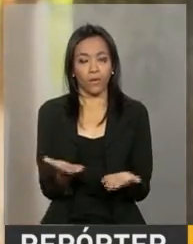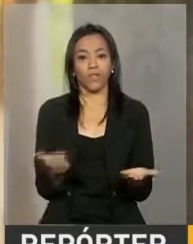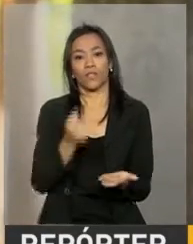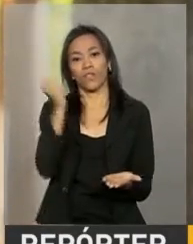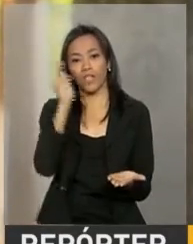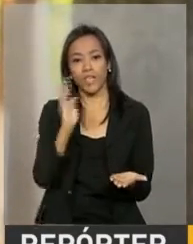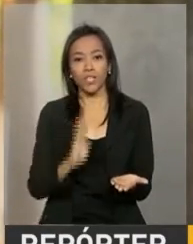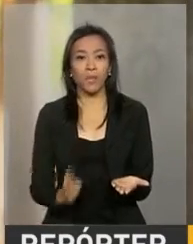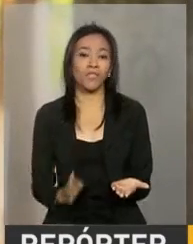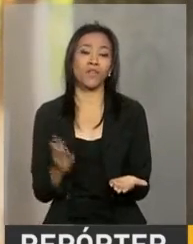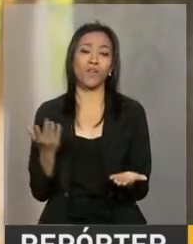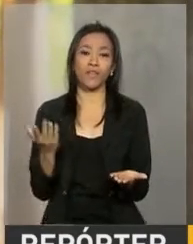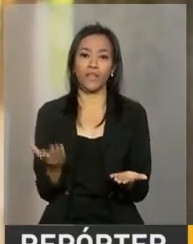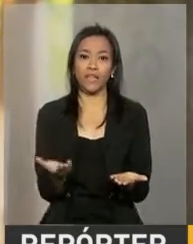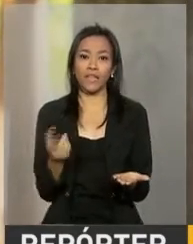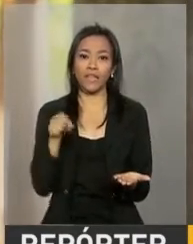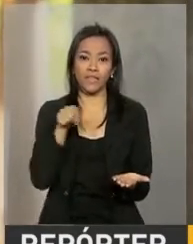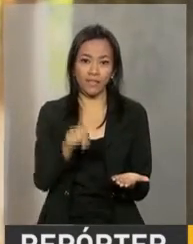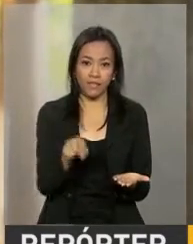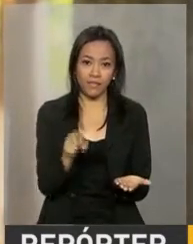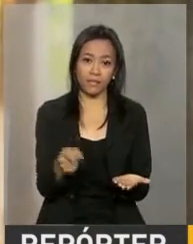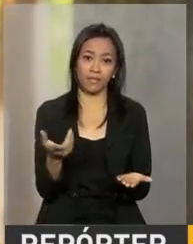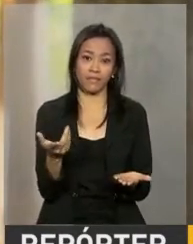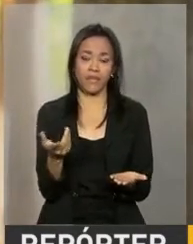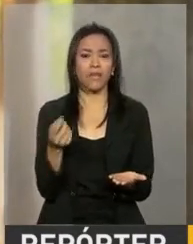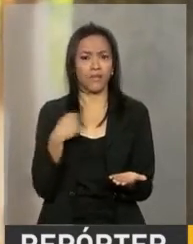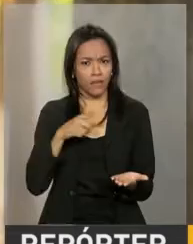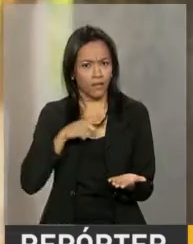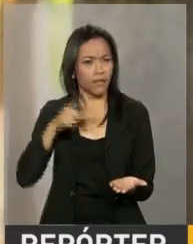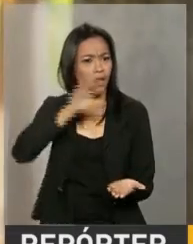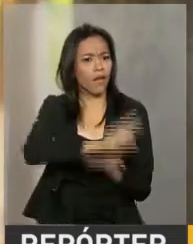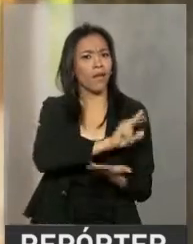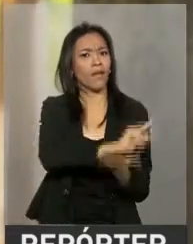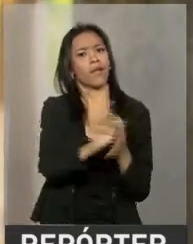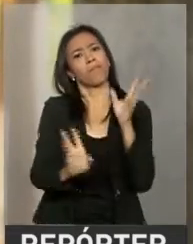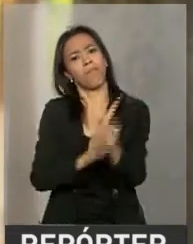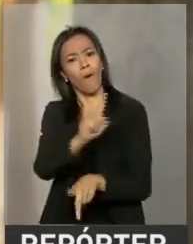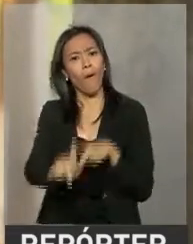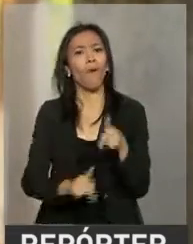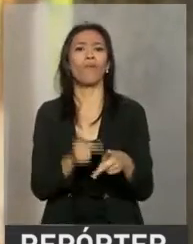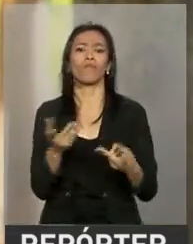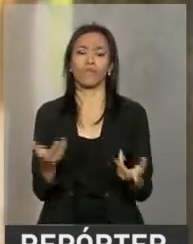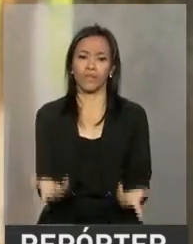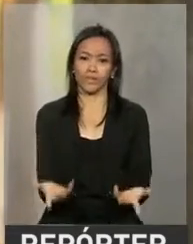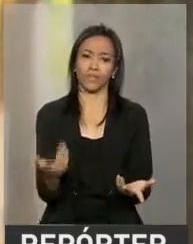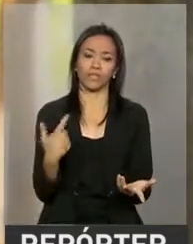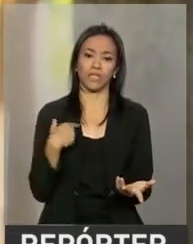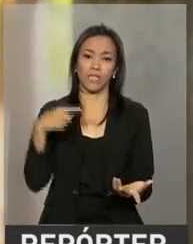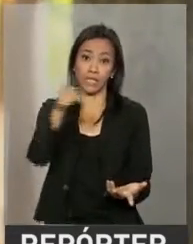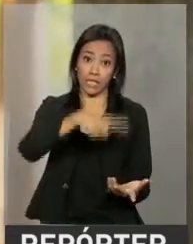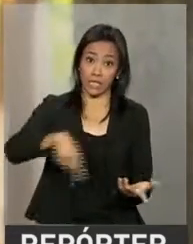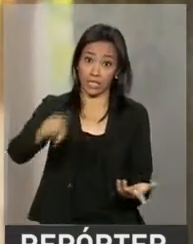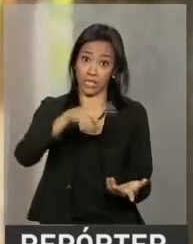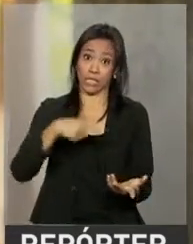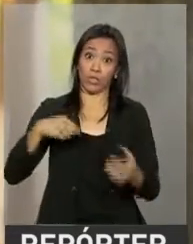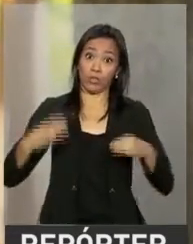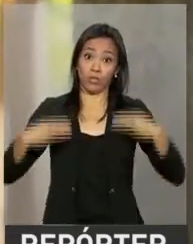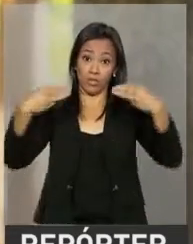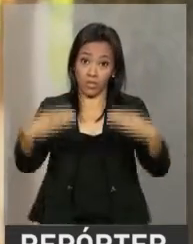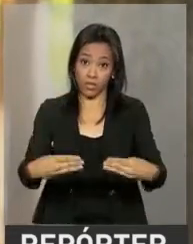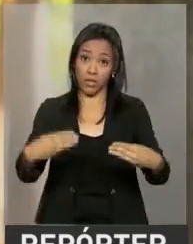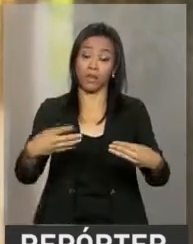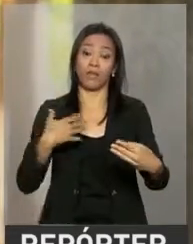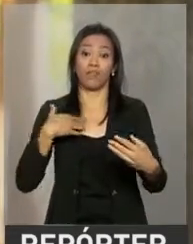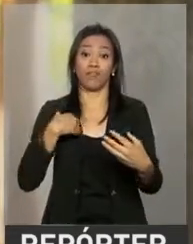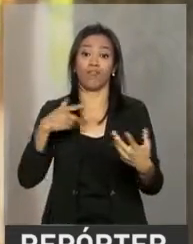83 unidades de conservação em que vivem povos e comunidades tradicionais e o ministério do meio ambiente desenvolve políticas